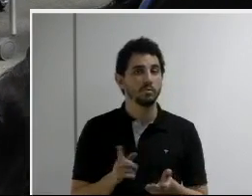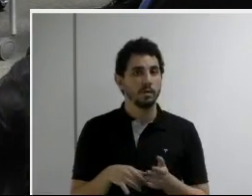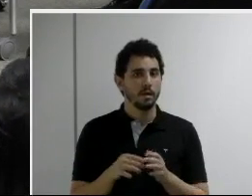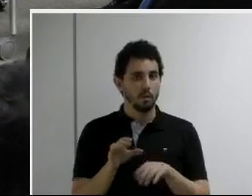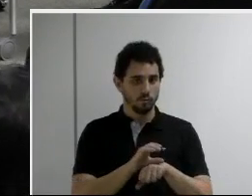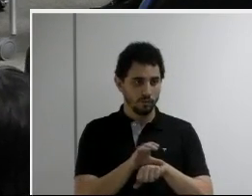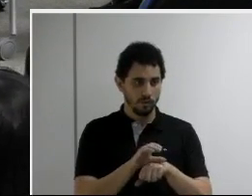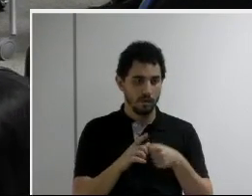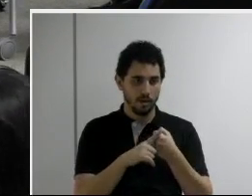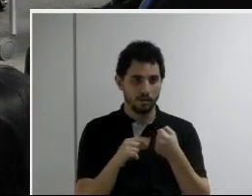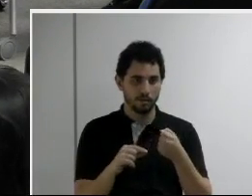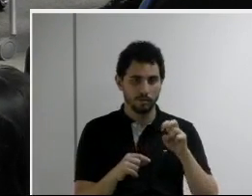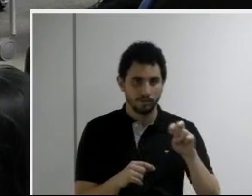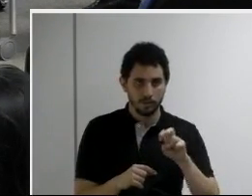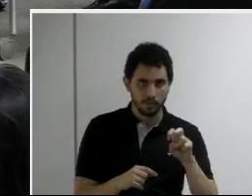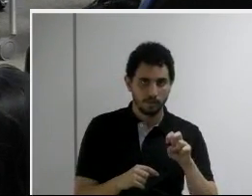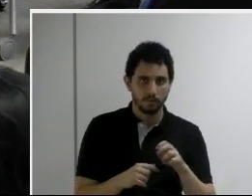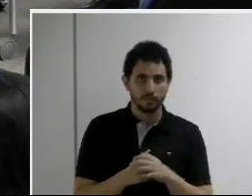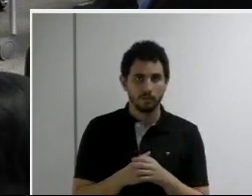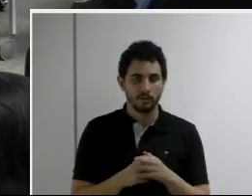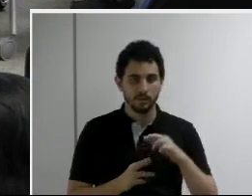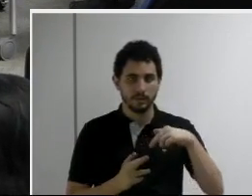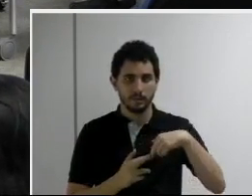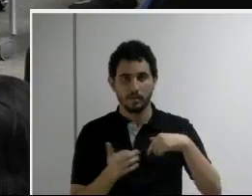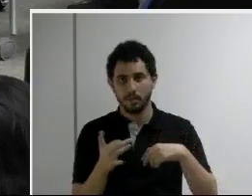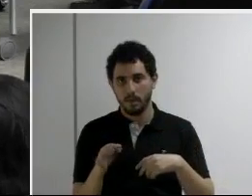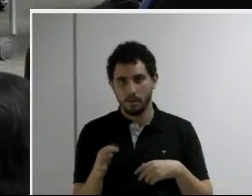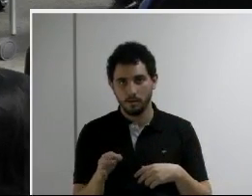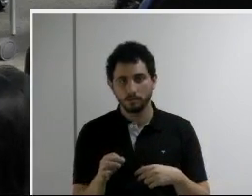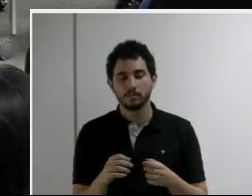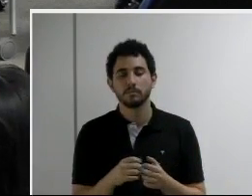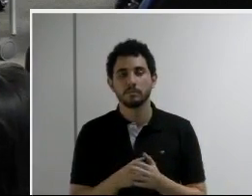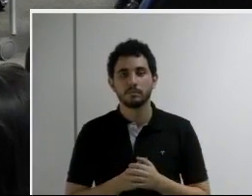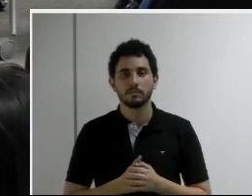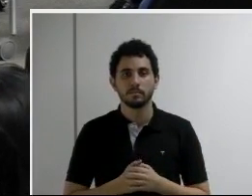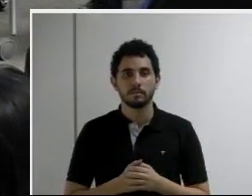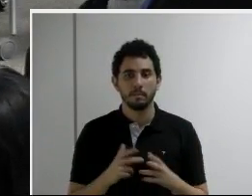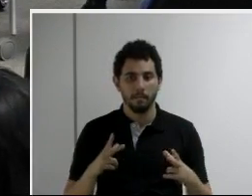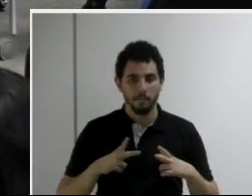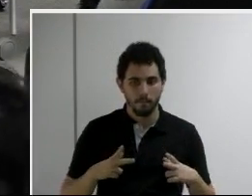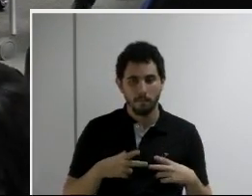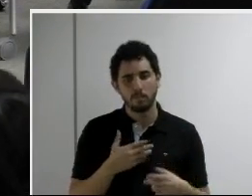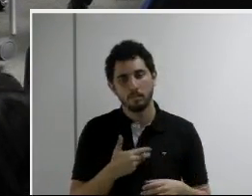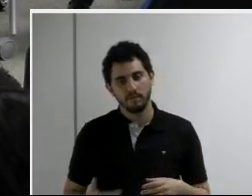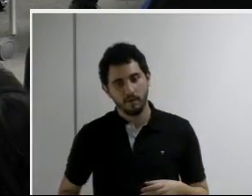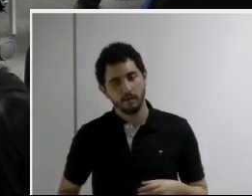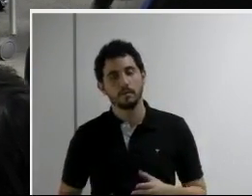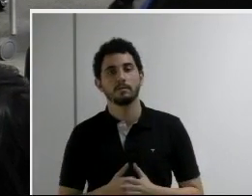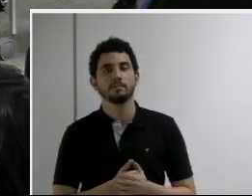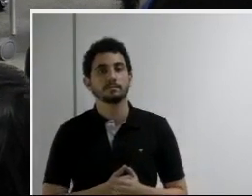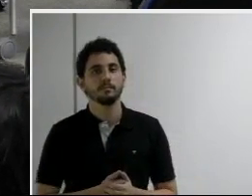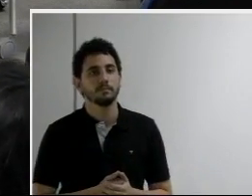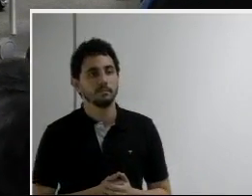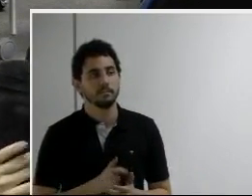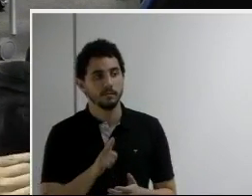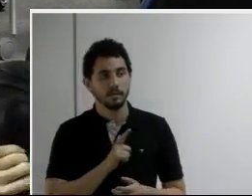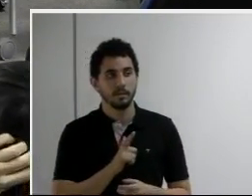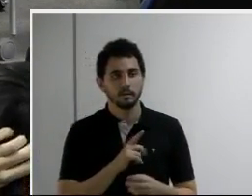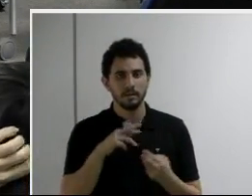artigo 5º, né, o inciso 10º, lá, proteção à intimidade privada. Temos também o